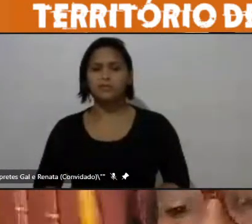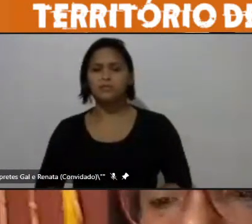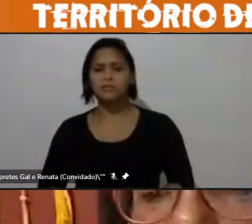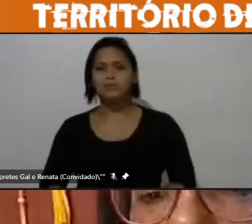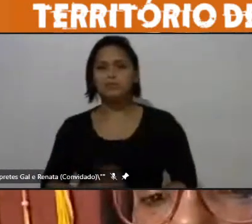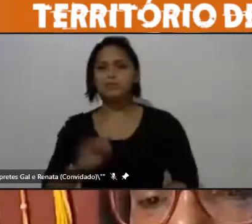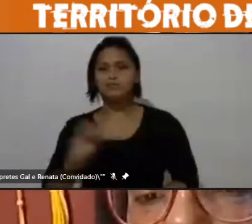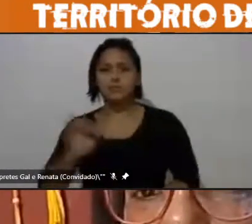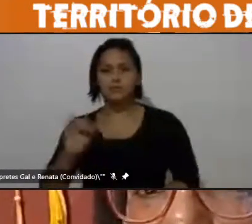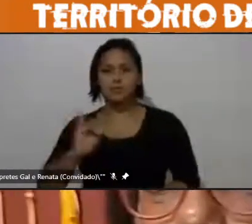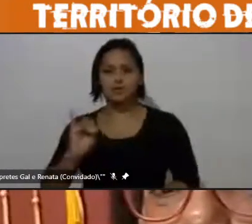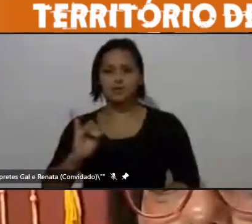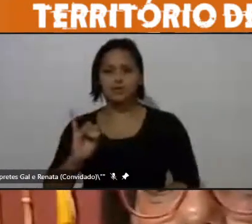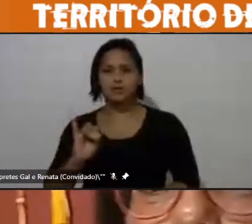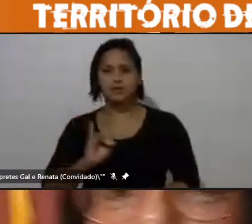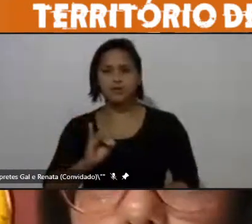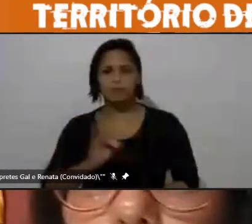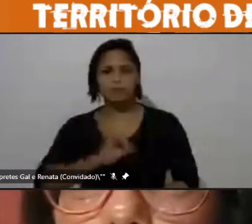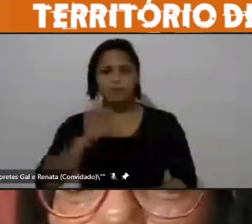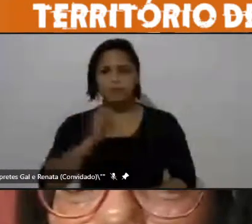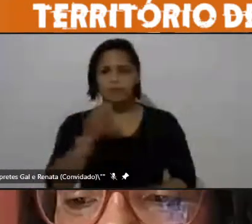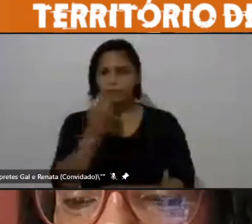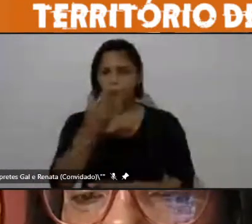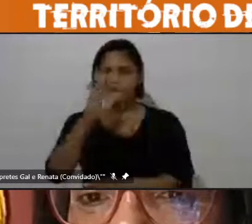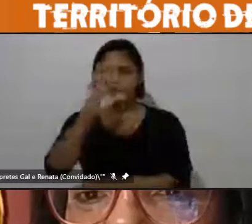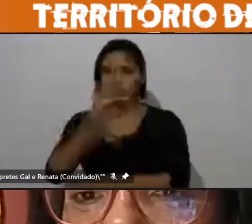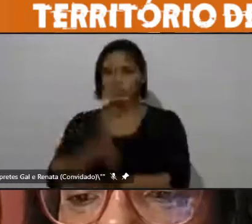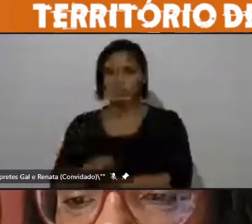Olá. Olá, boa noite.